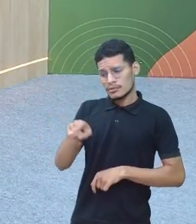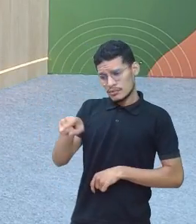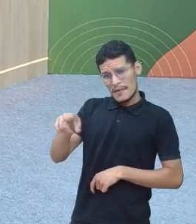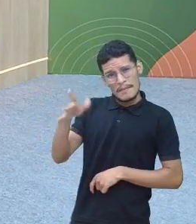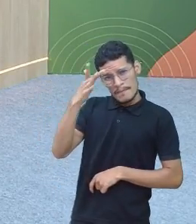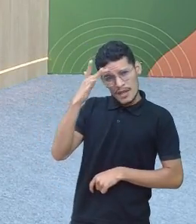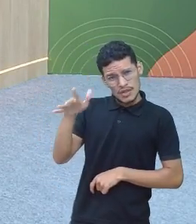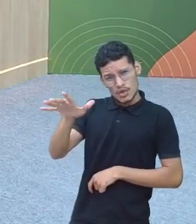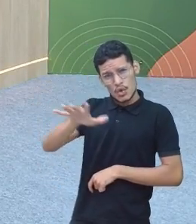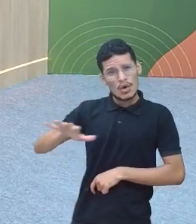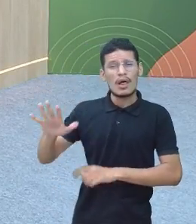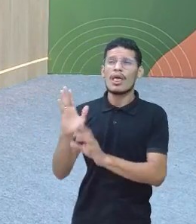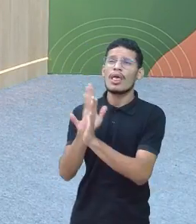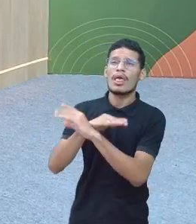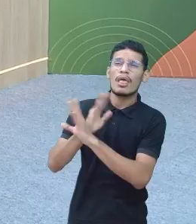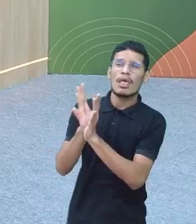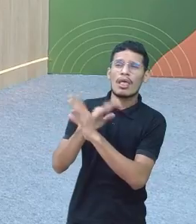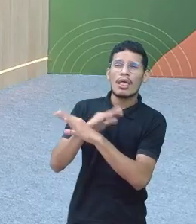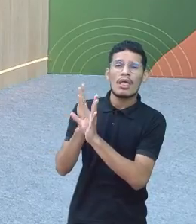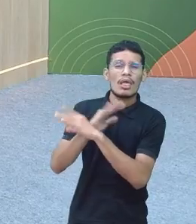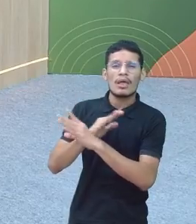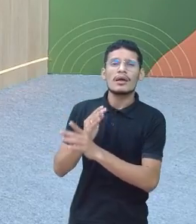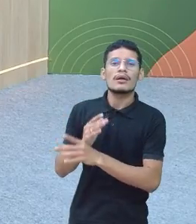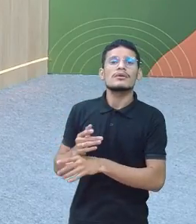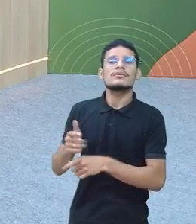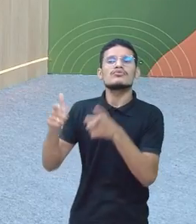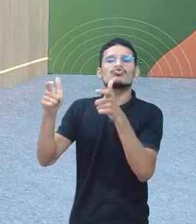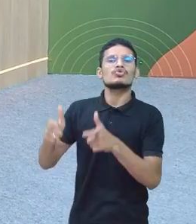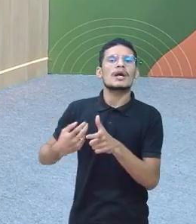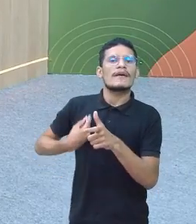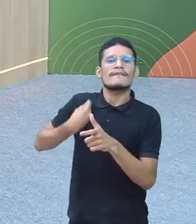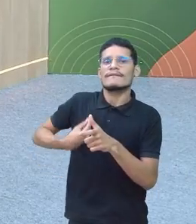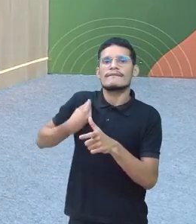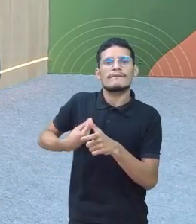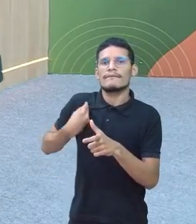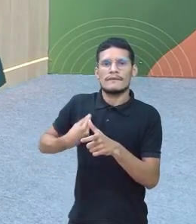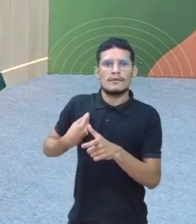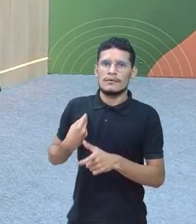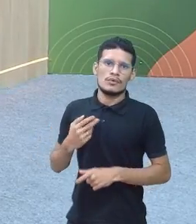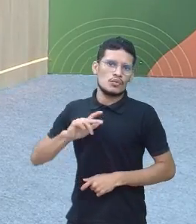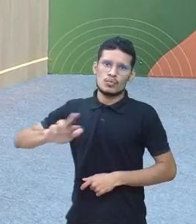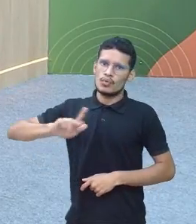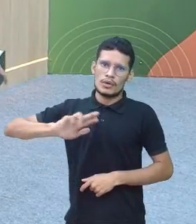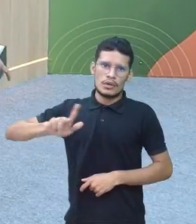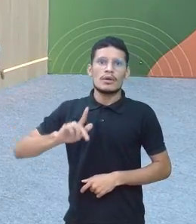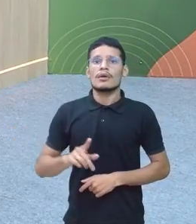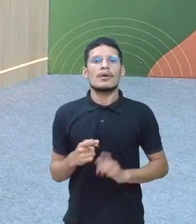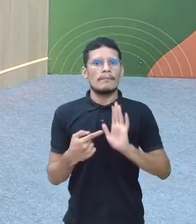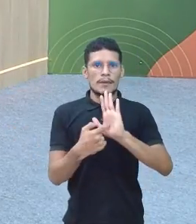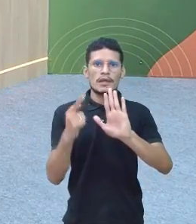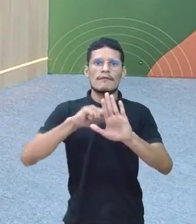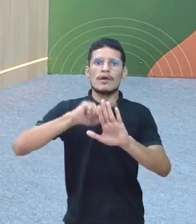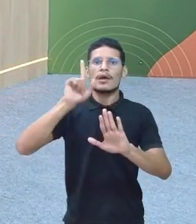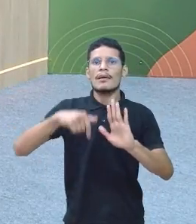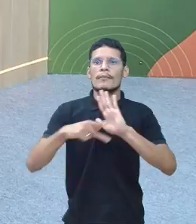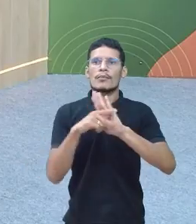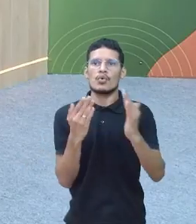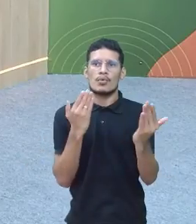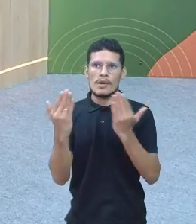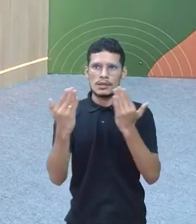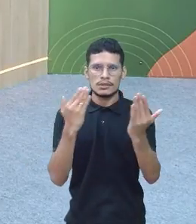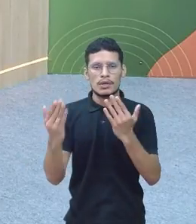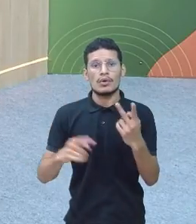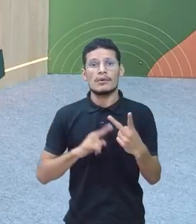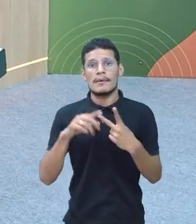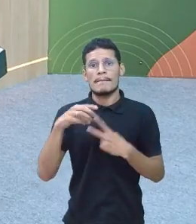perdida, estava fora do seu habitat natural, tá certo? Então a metáfora funciona nesse estilo de comparação.